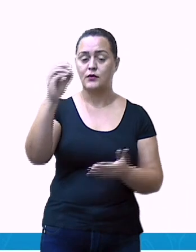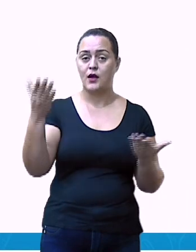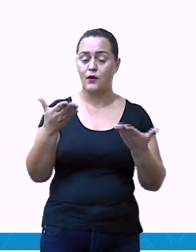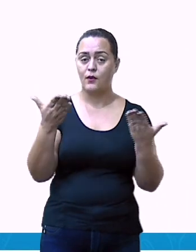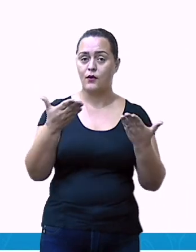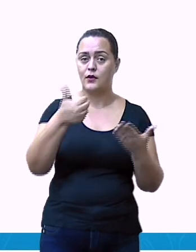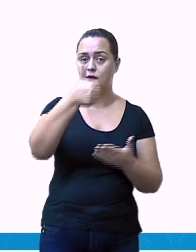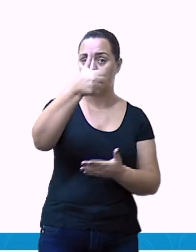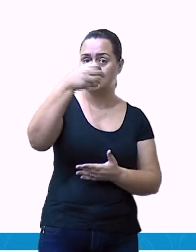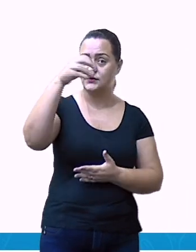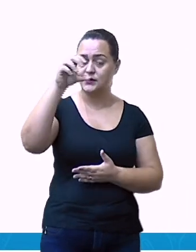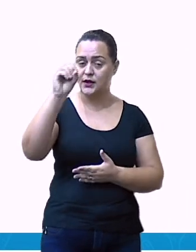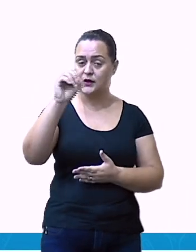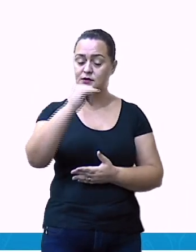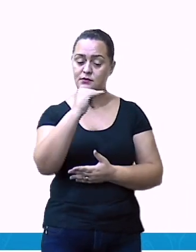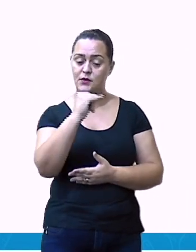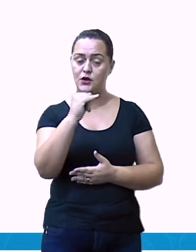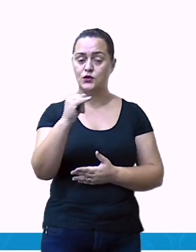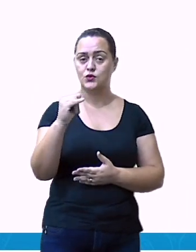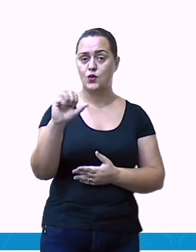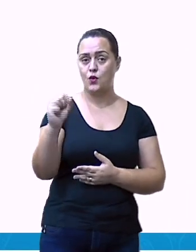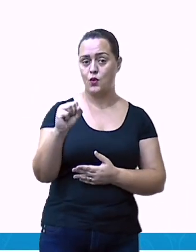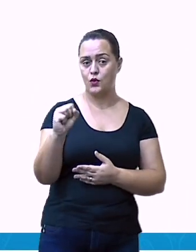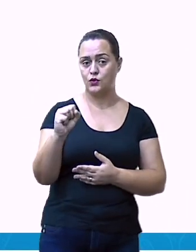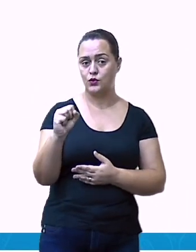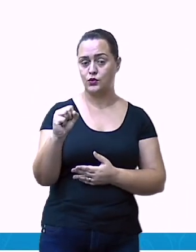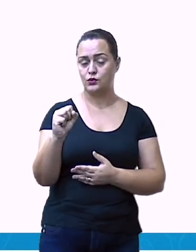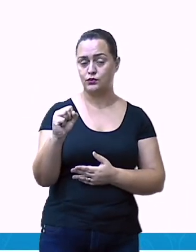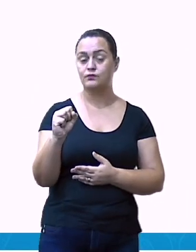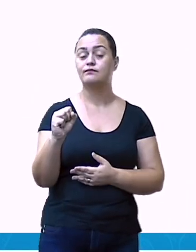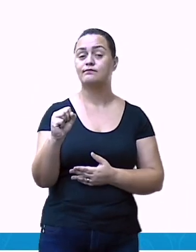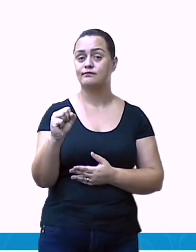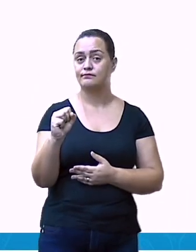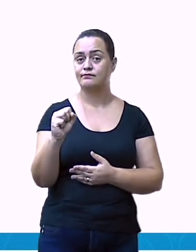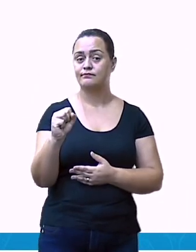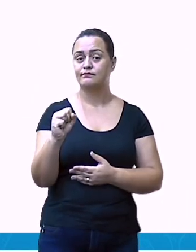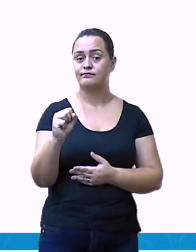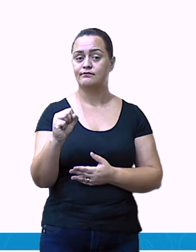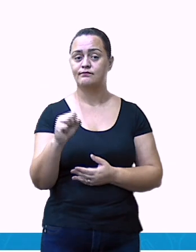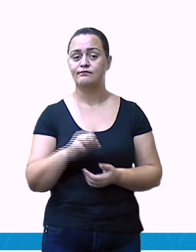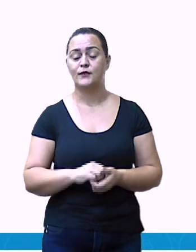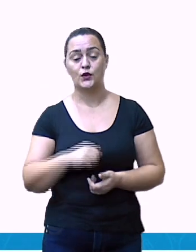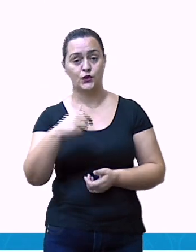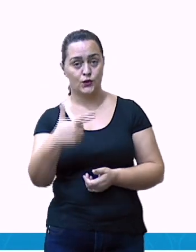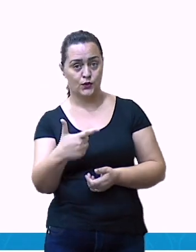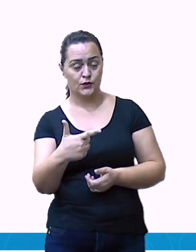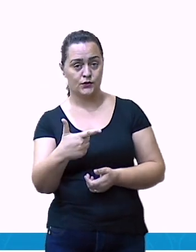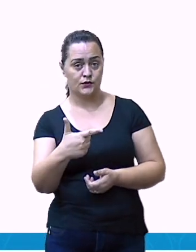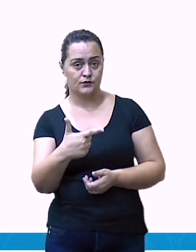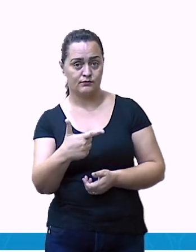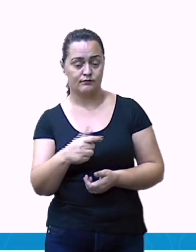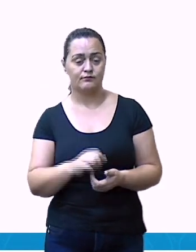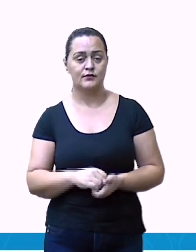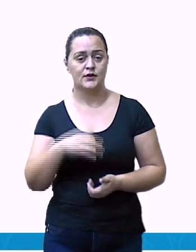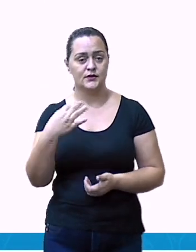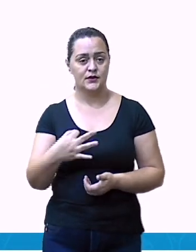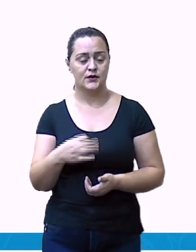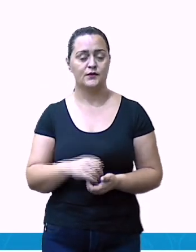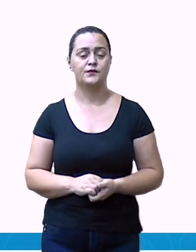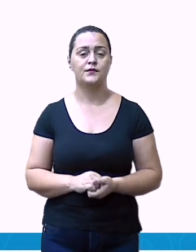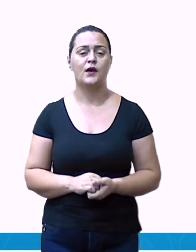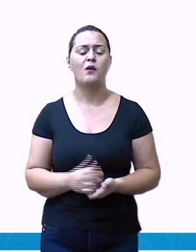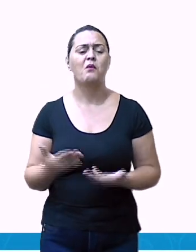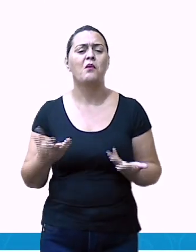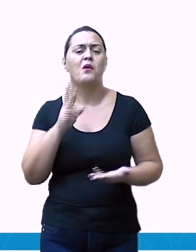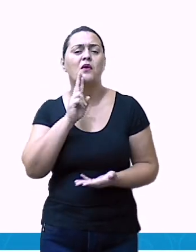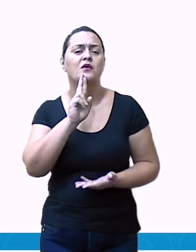8, 2. 9 tira 7, 2. E aquele que pegamos emprestado ficou valendo 0,